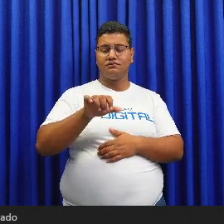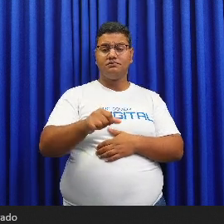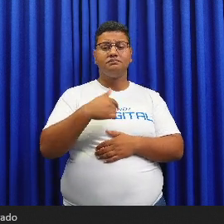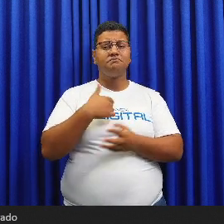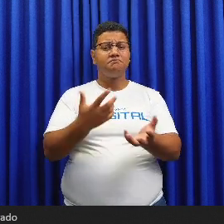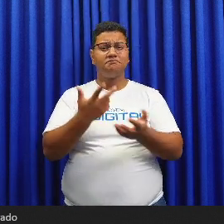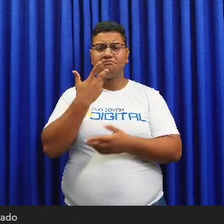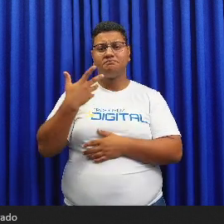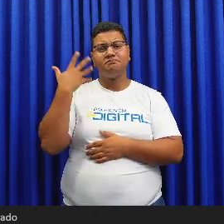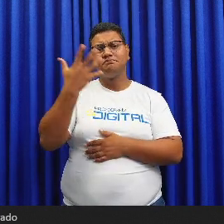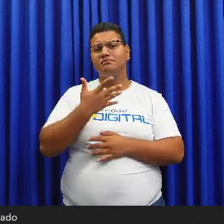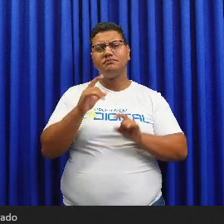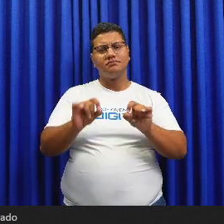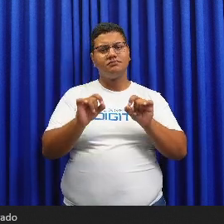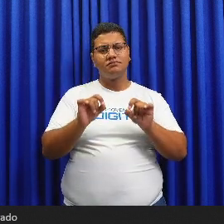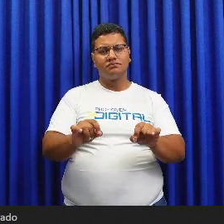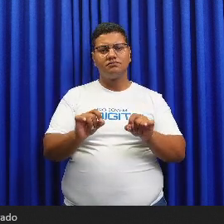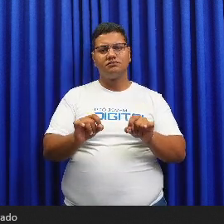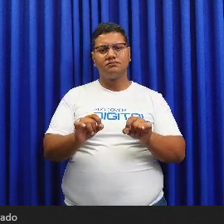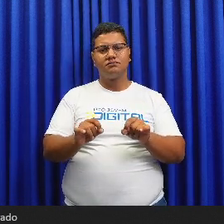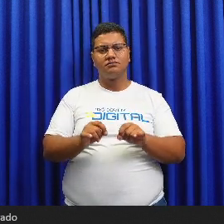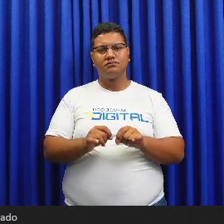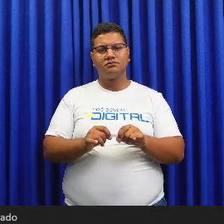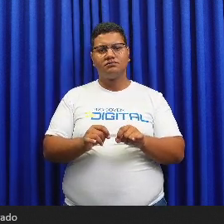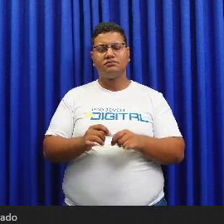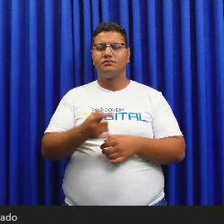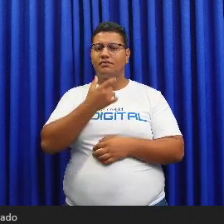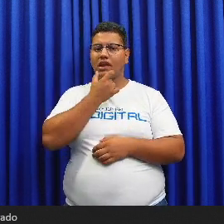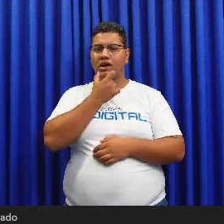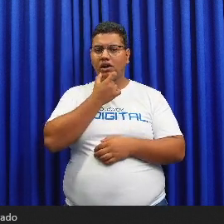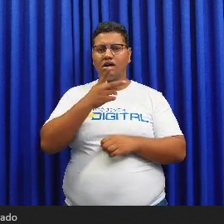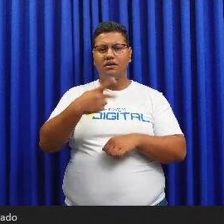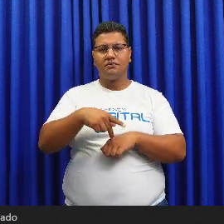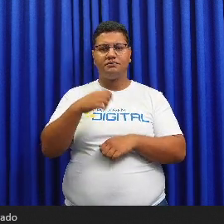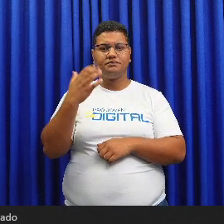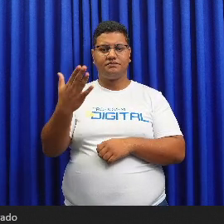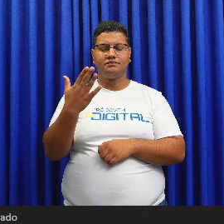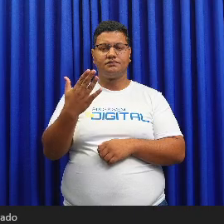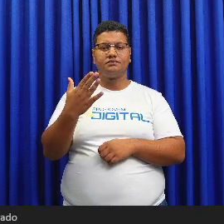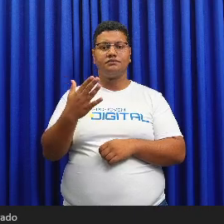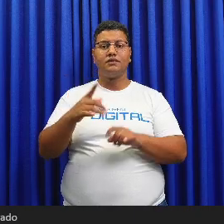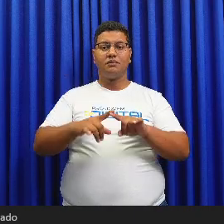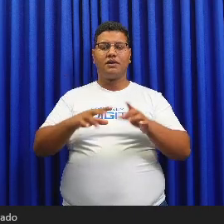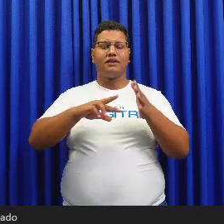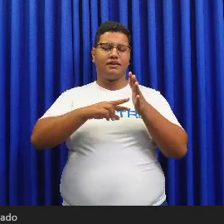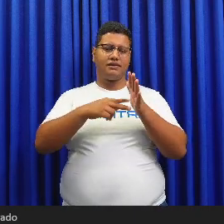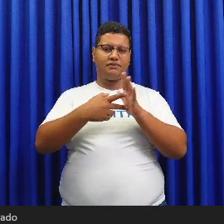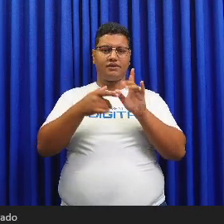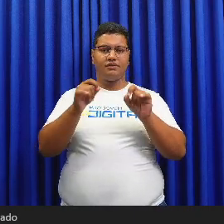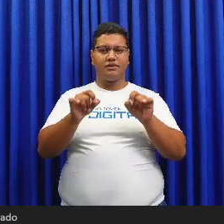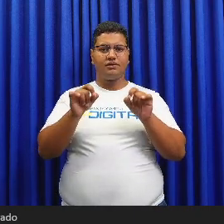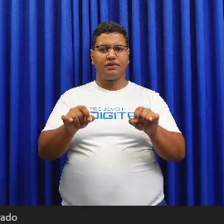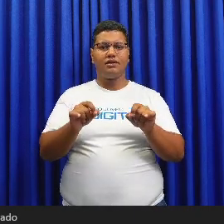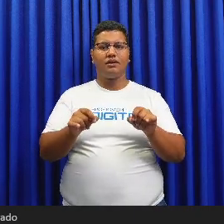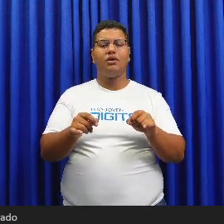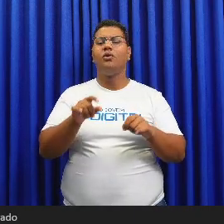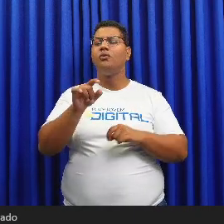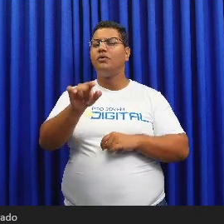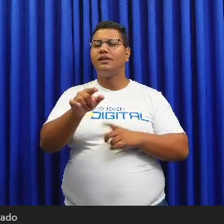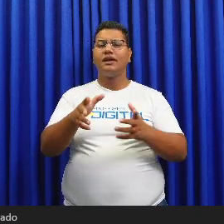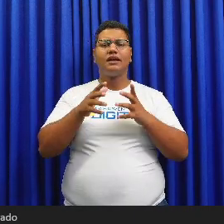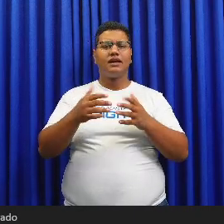querer falar aqui? What would you like to share? O que você gostaria de compartilhar? Então aqui eu vou digitar a